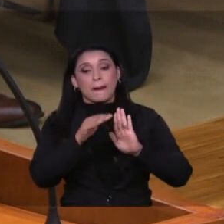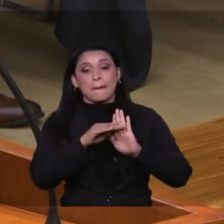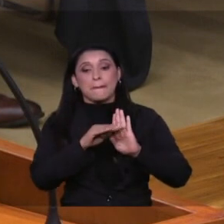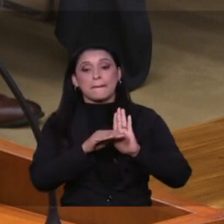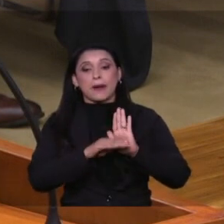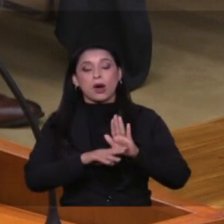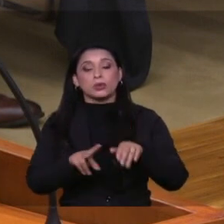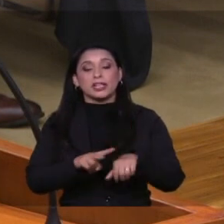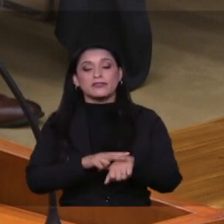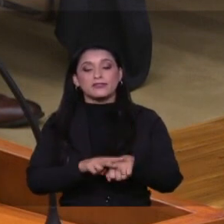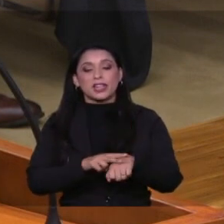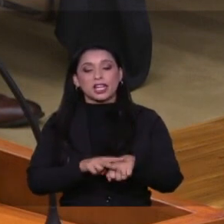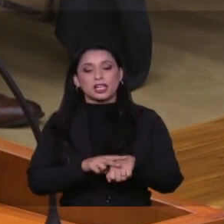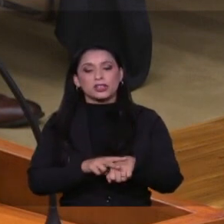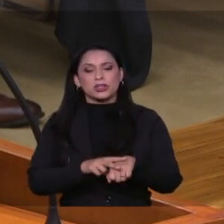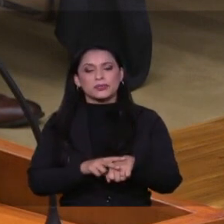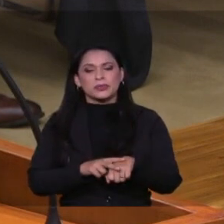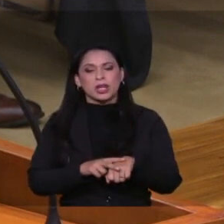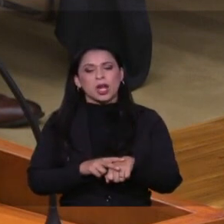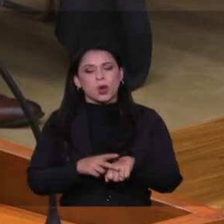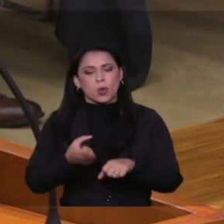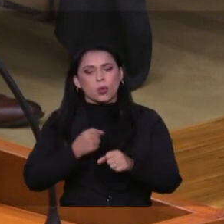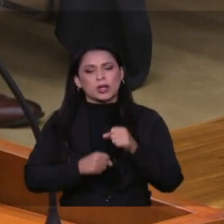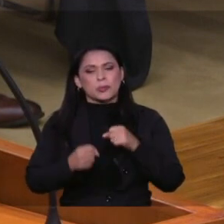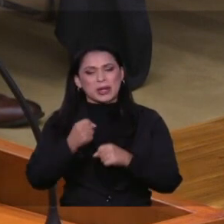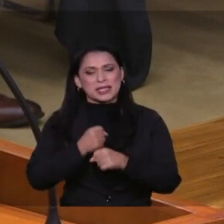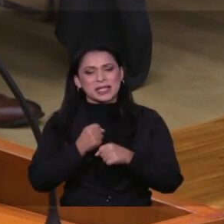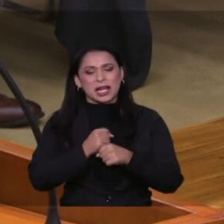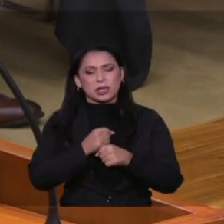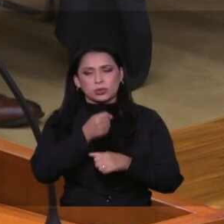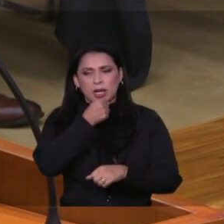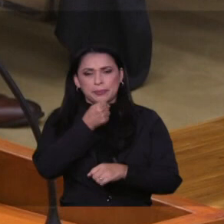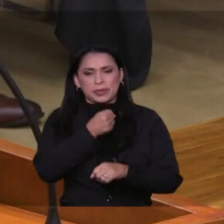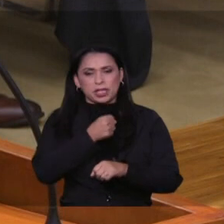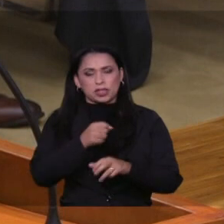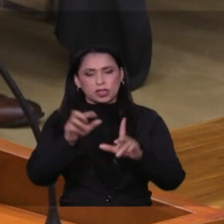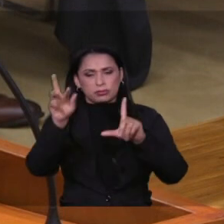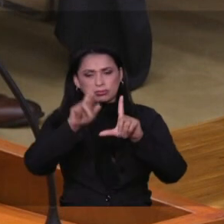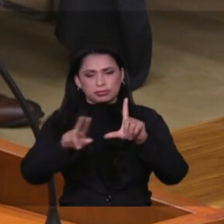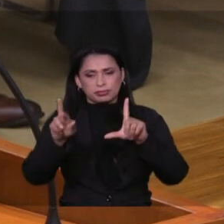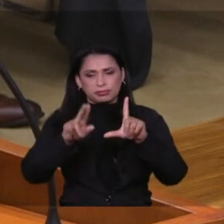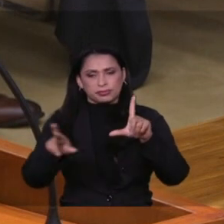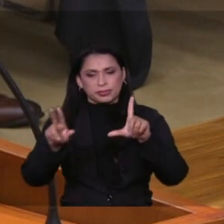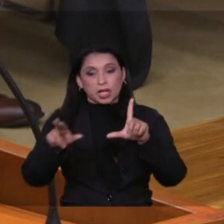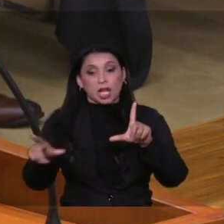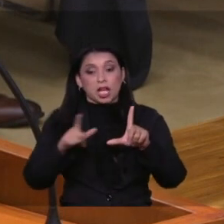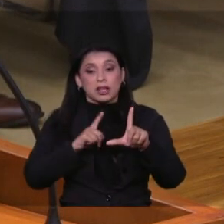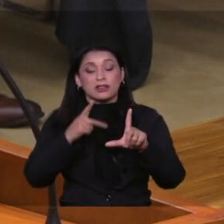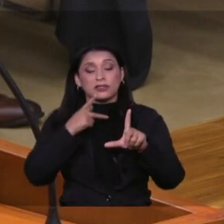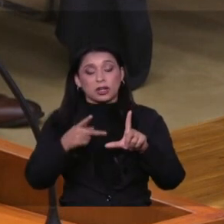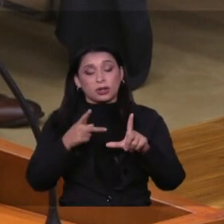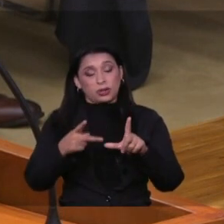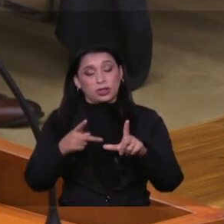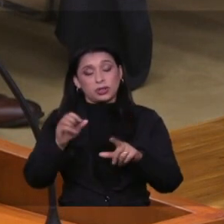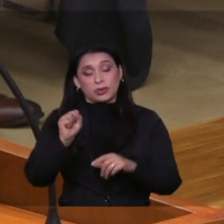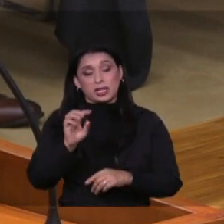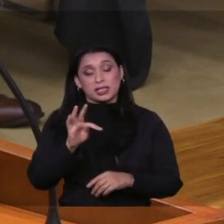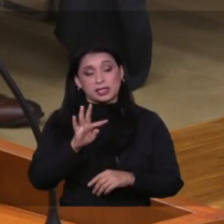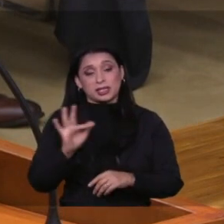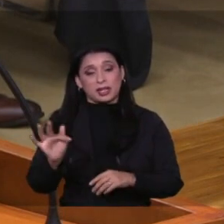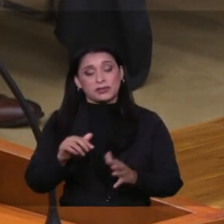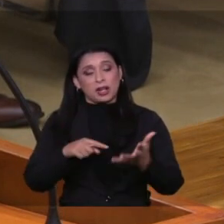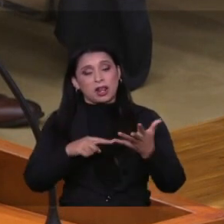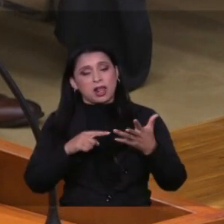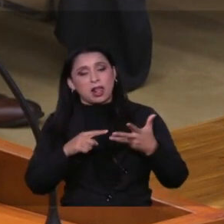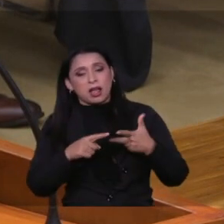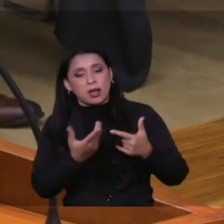passado, chamou de pauta verde uma assentada dessa Suprema Corte que discutiu